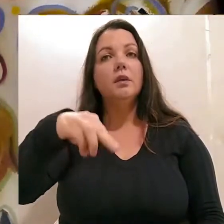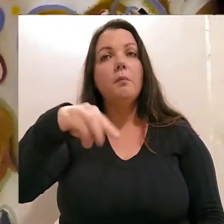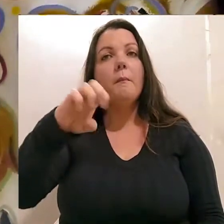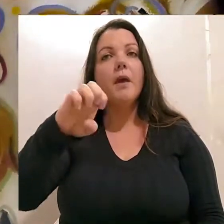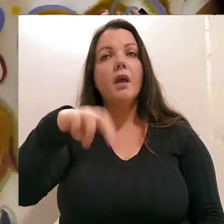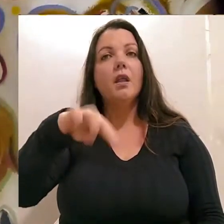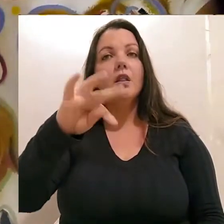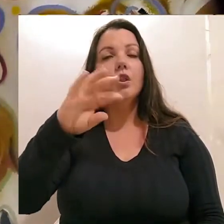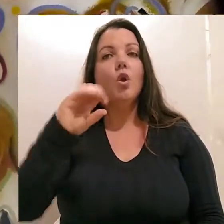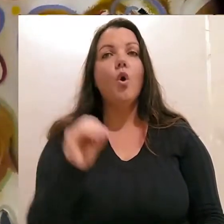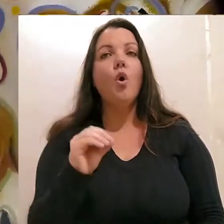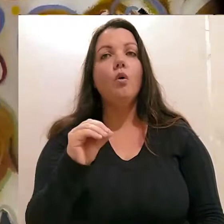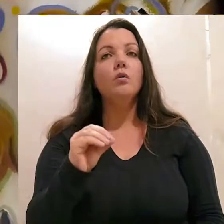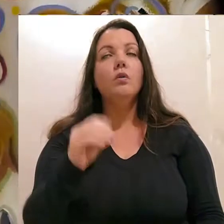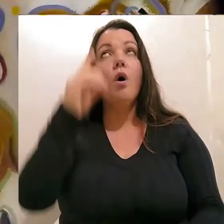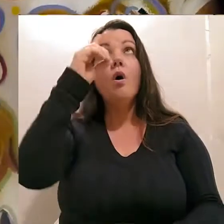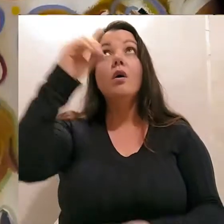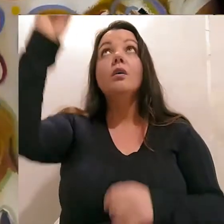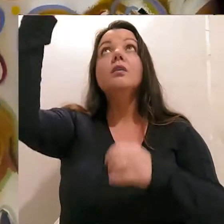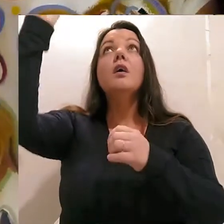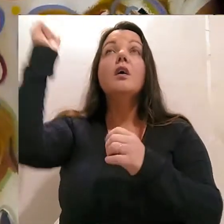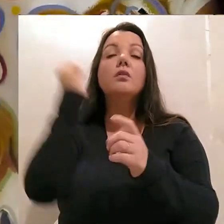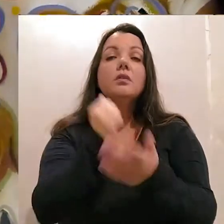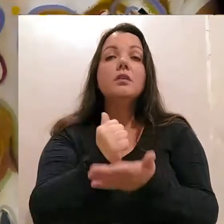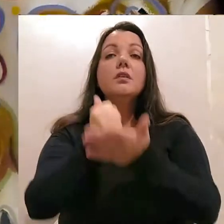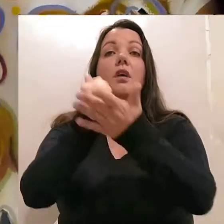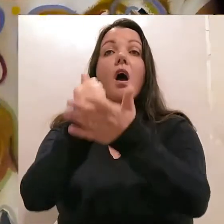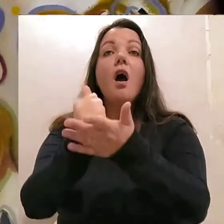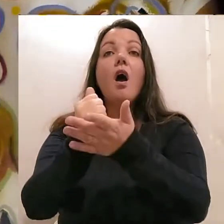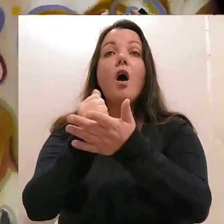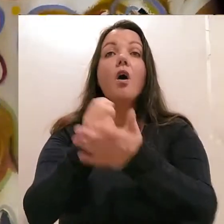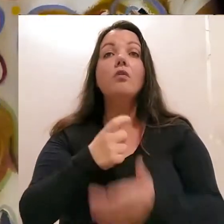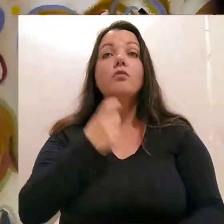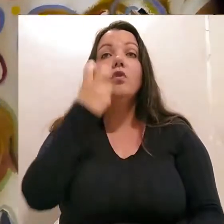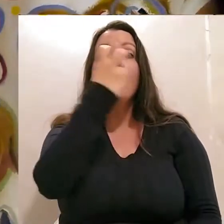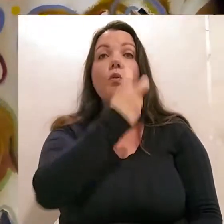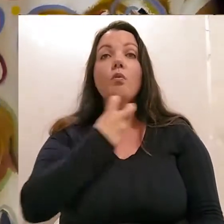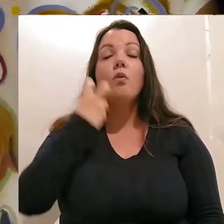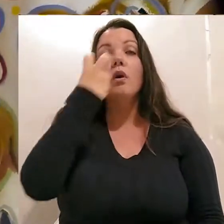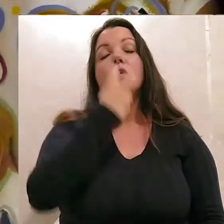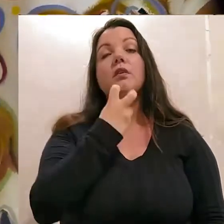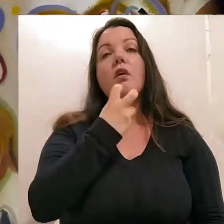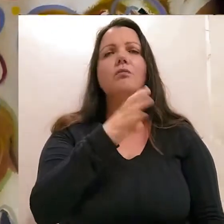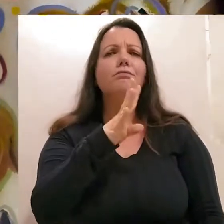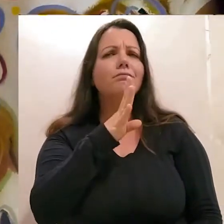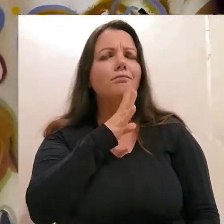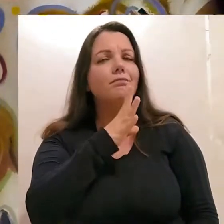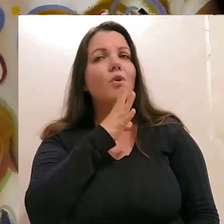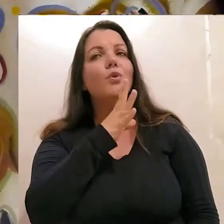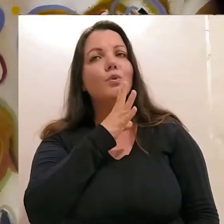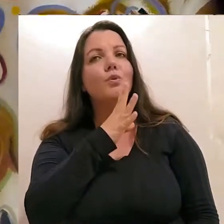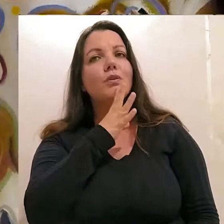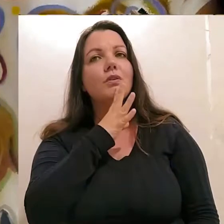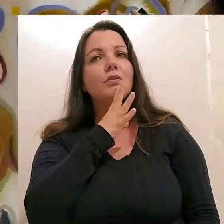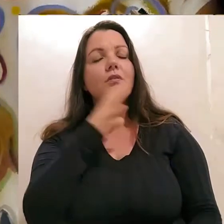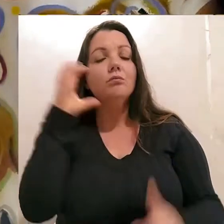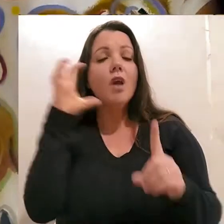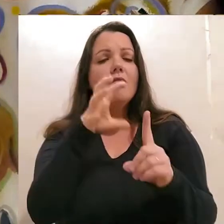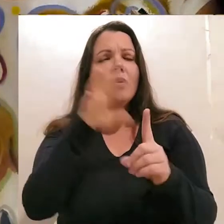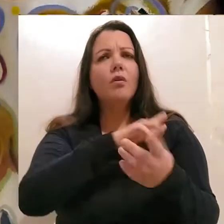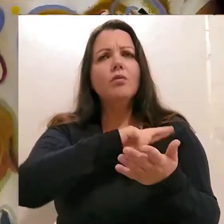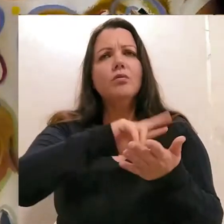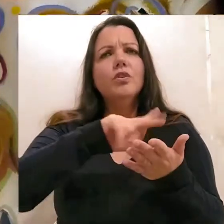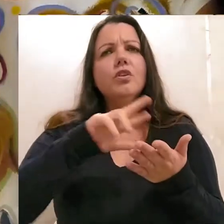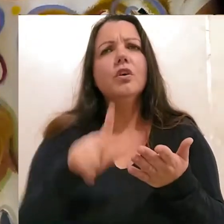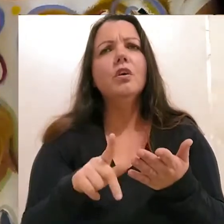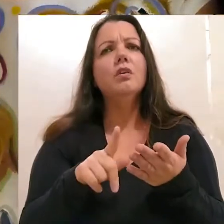Deus salve o oratório ó Deus salve o oratório né que é muito conhecida a e é